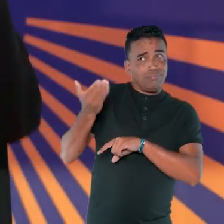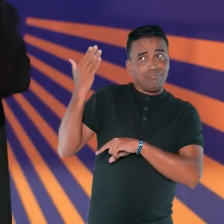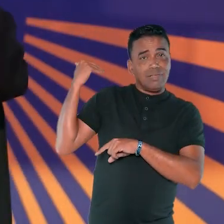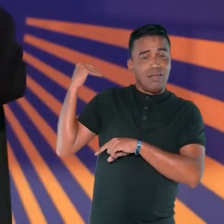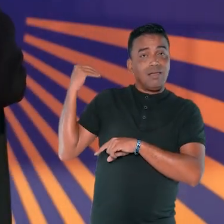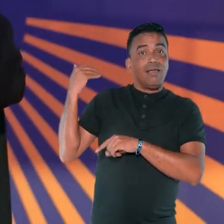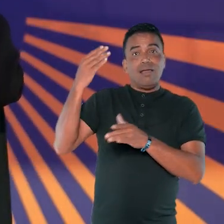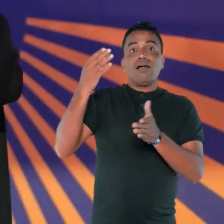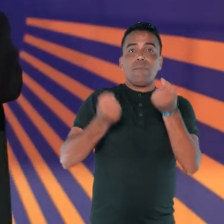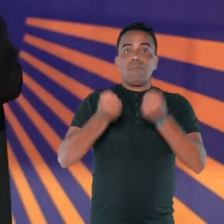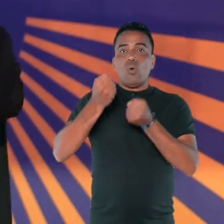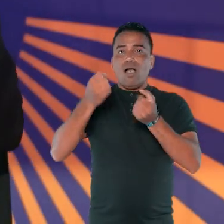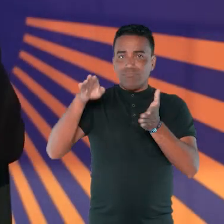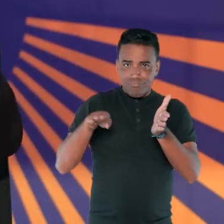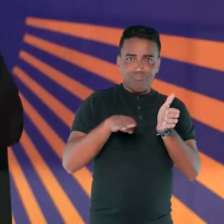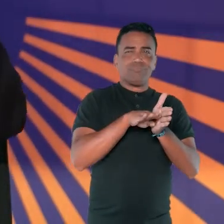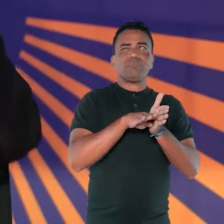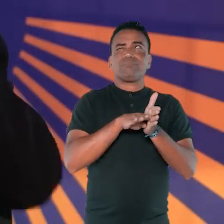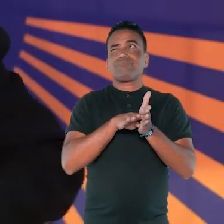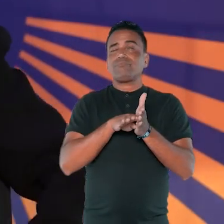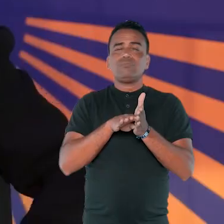meu carro numa